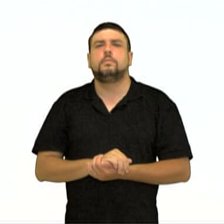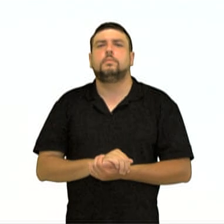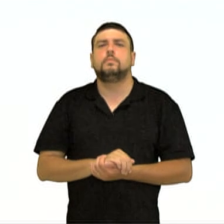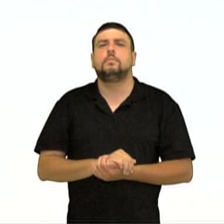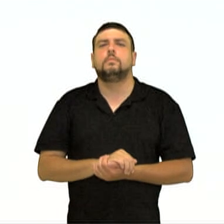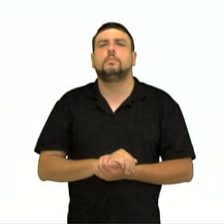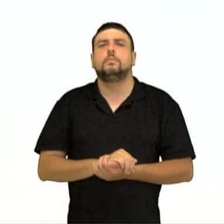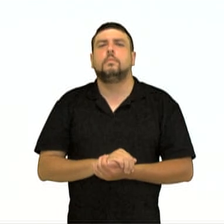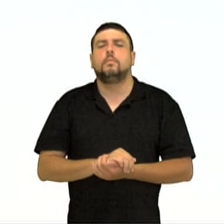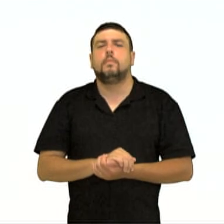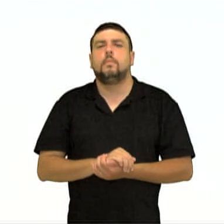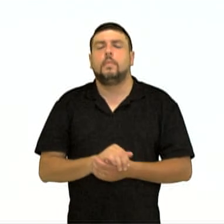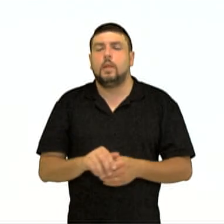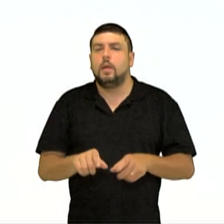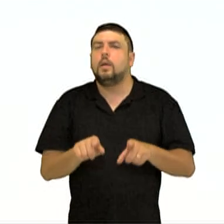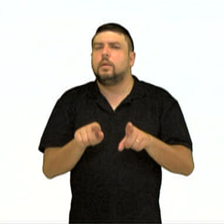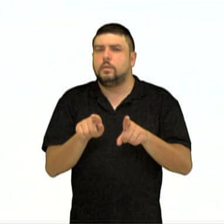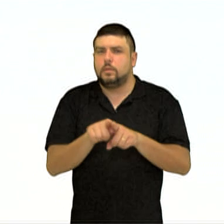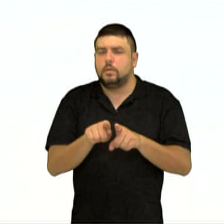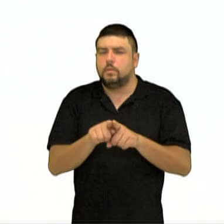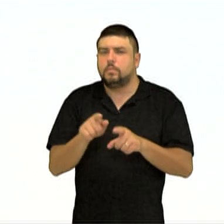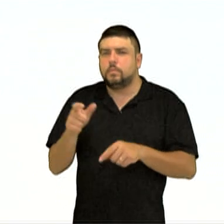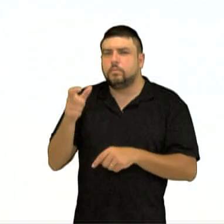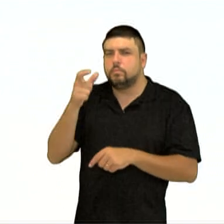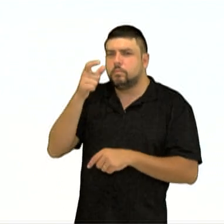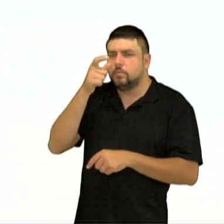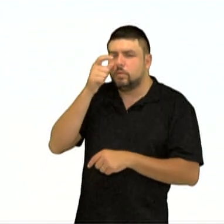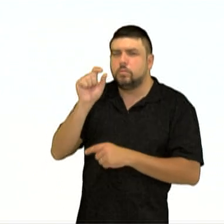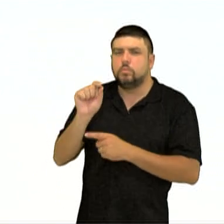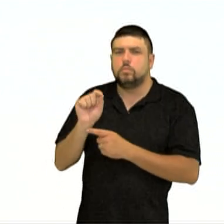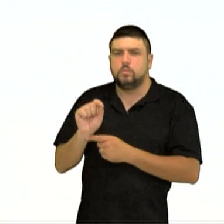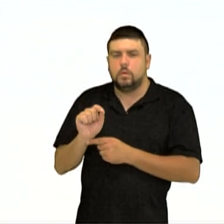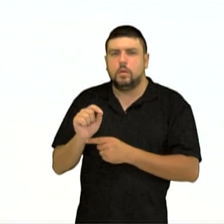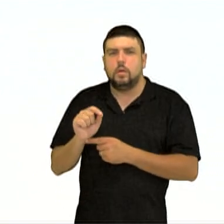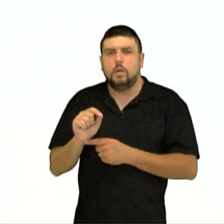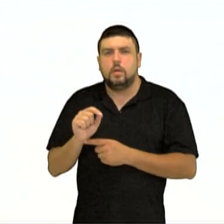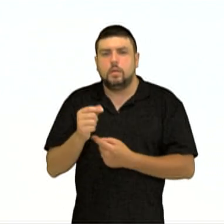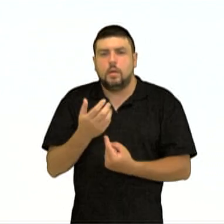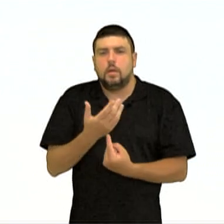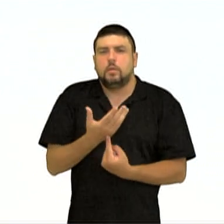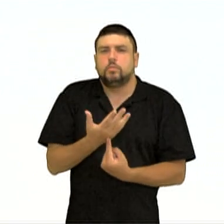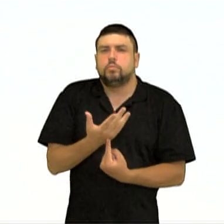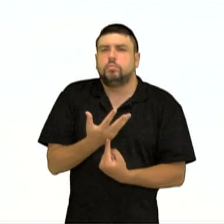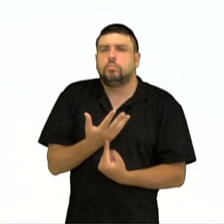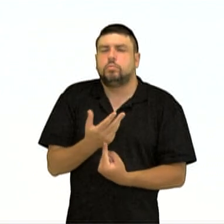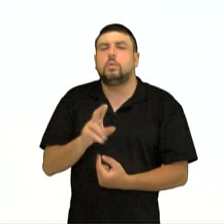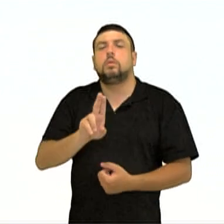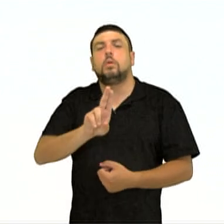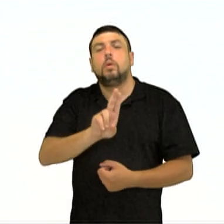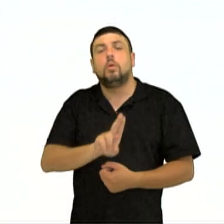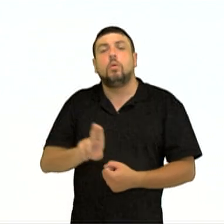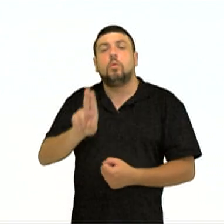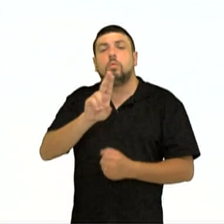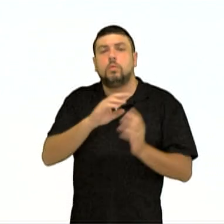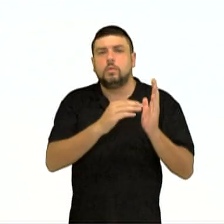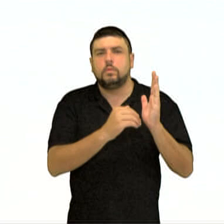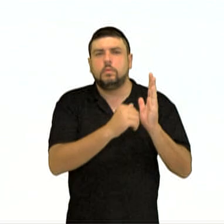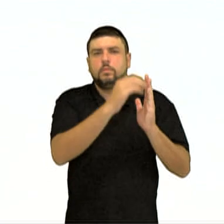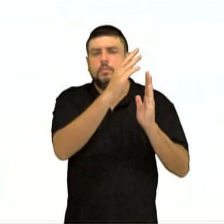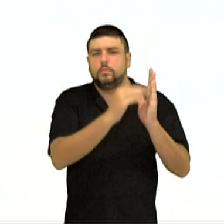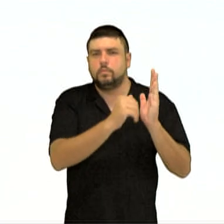A gente viu também que a luz da vela passou a ser utilizada nas pinturas, na iluminação